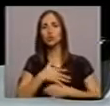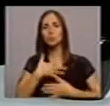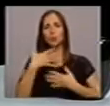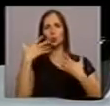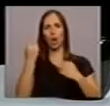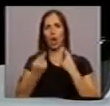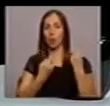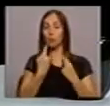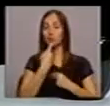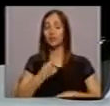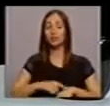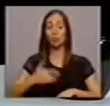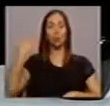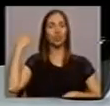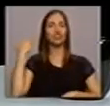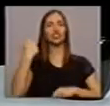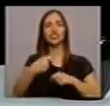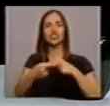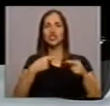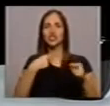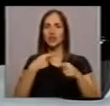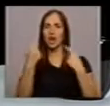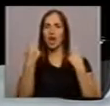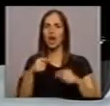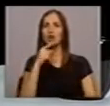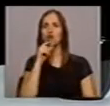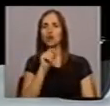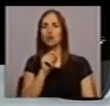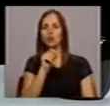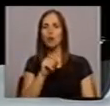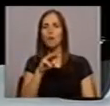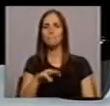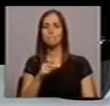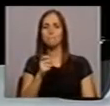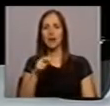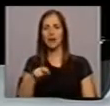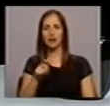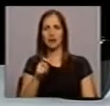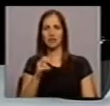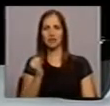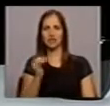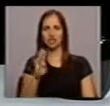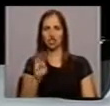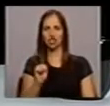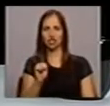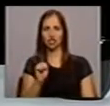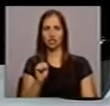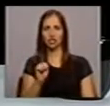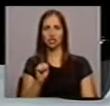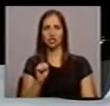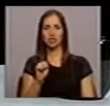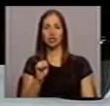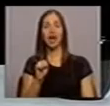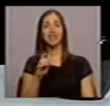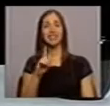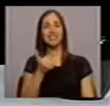que em tempos houve uma estrela que até tinha o curioso nome de Némesis e que terá sido responsável por atirar um asteroide há 65 milhões de